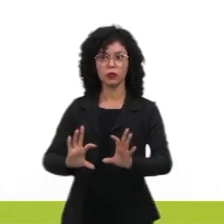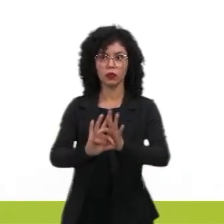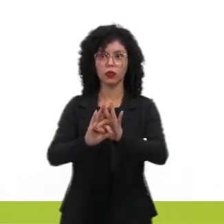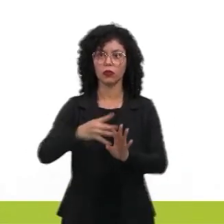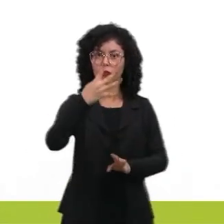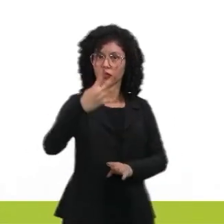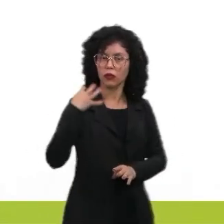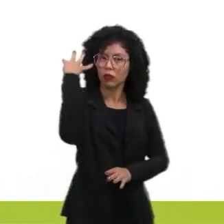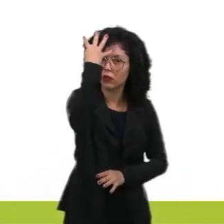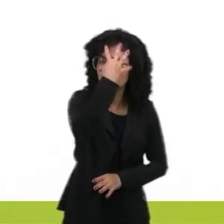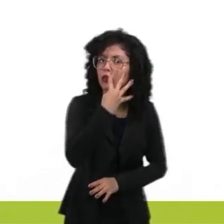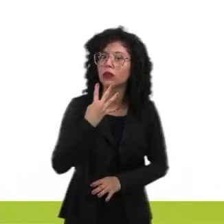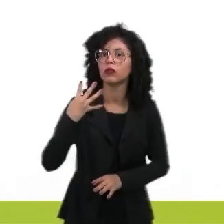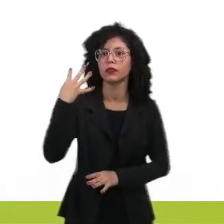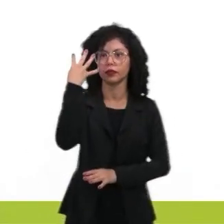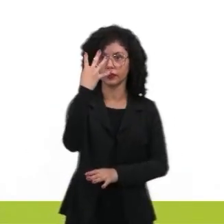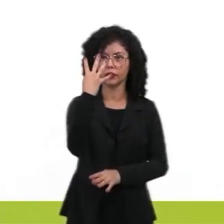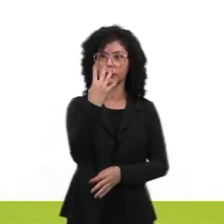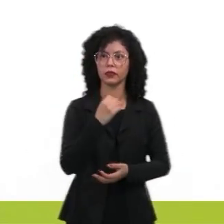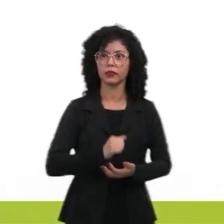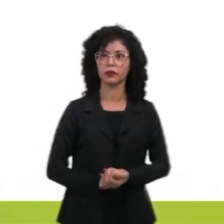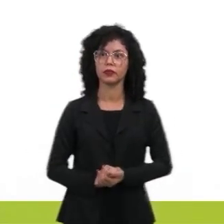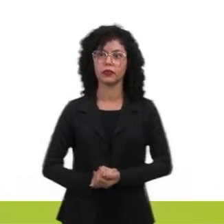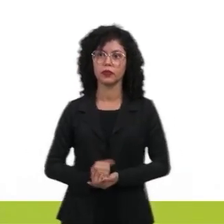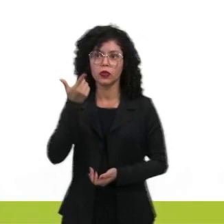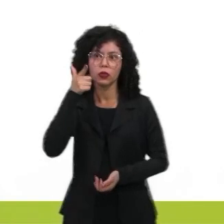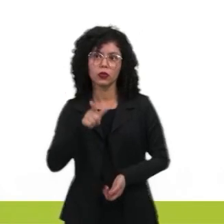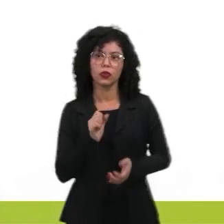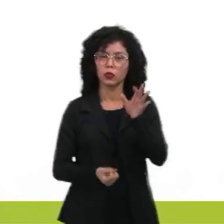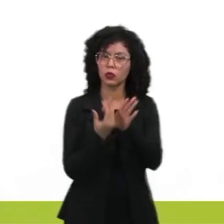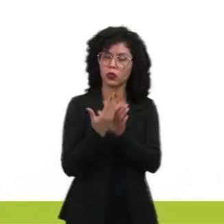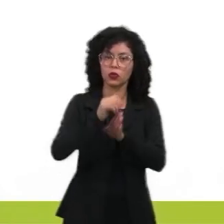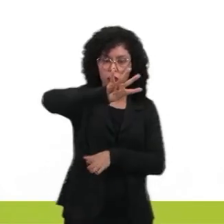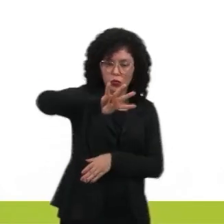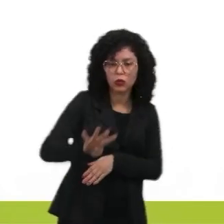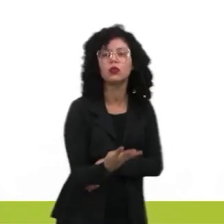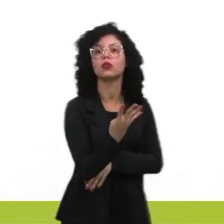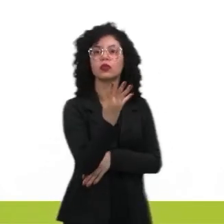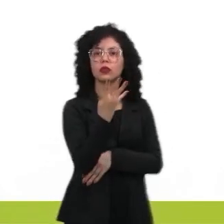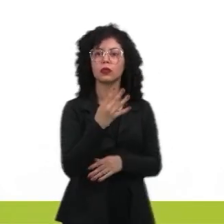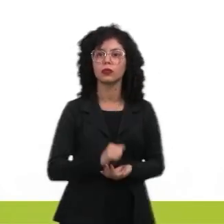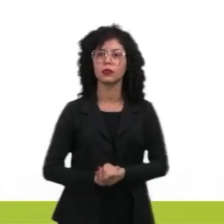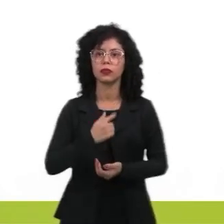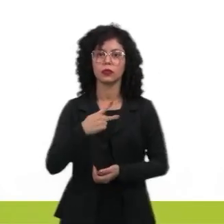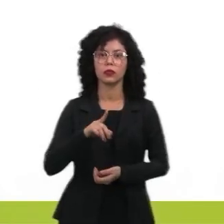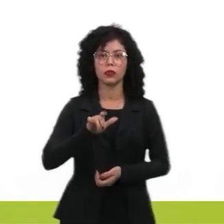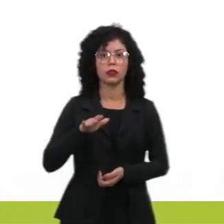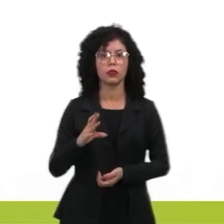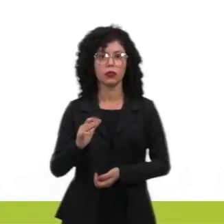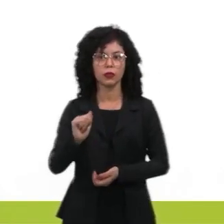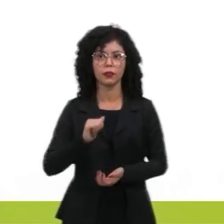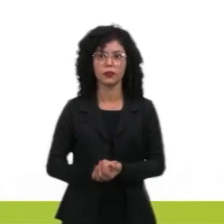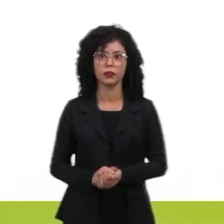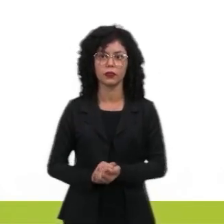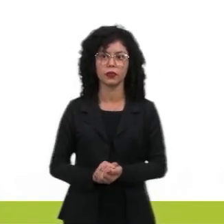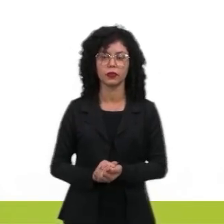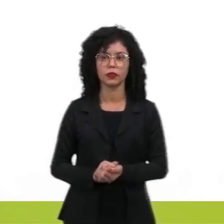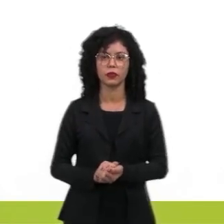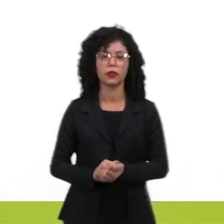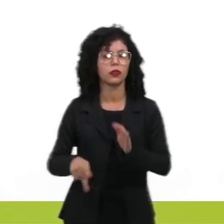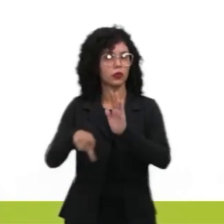Ligadas durante 4 horas, olha as grandezas aparecendo aí, ó. Conseguem produzir 4.000 peças, que é